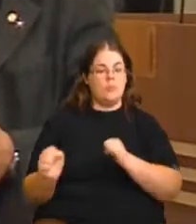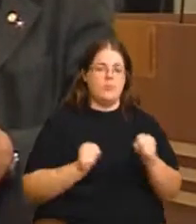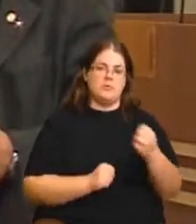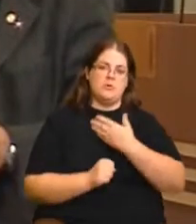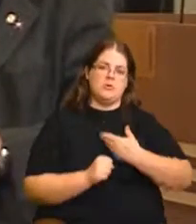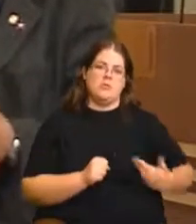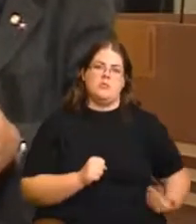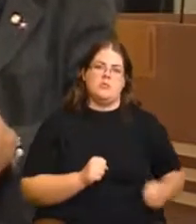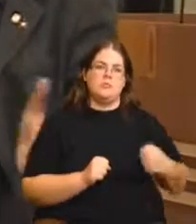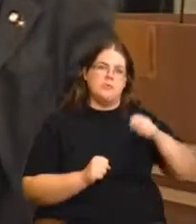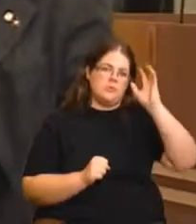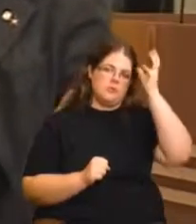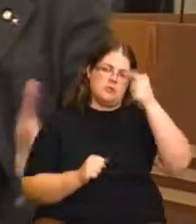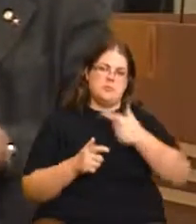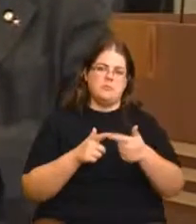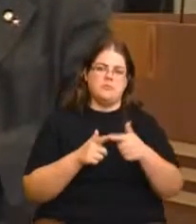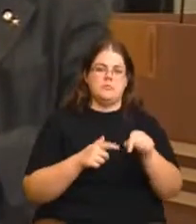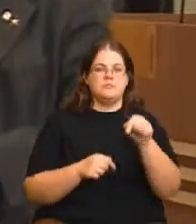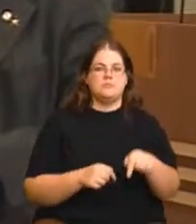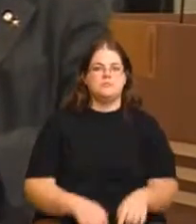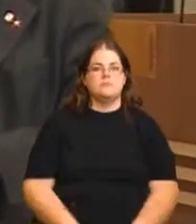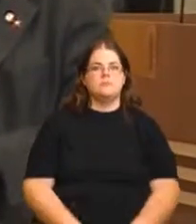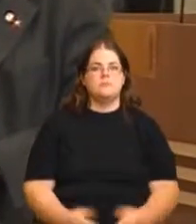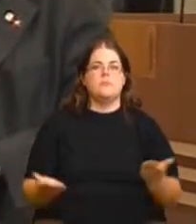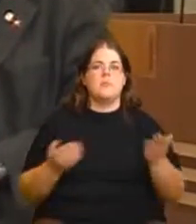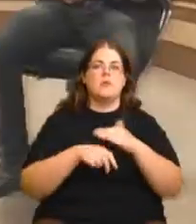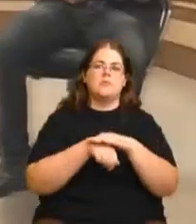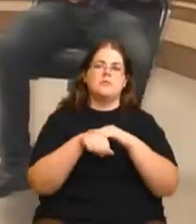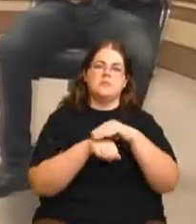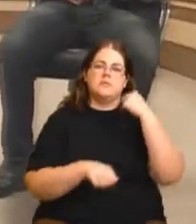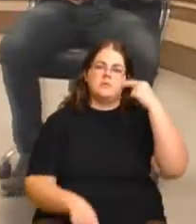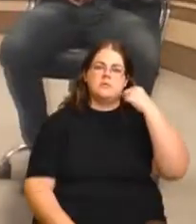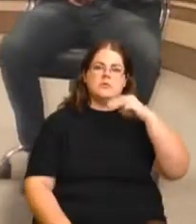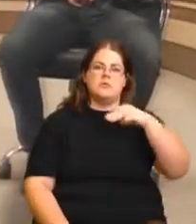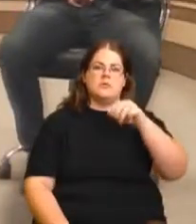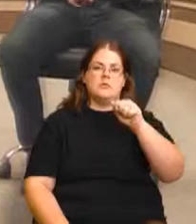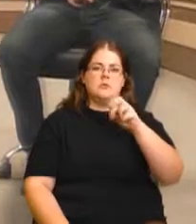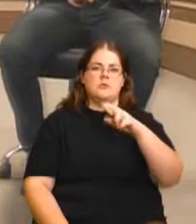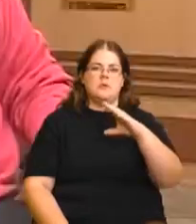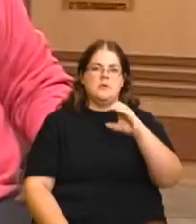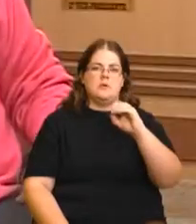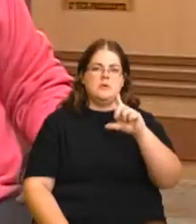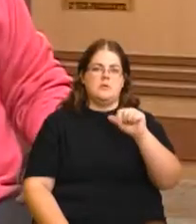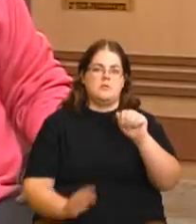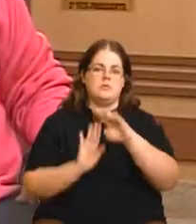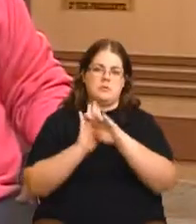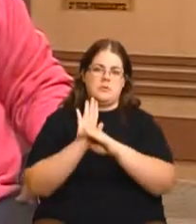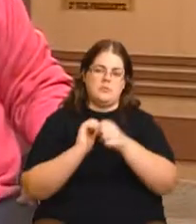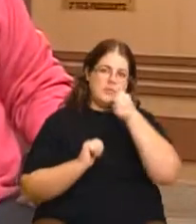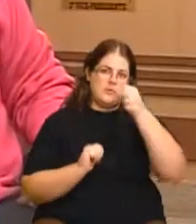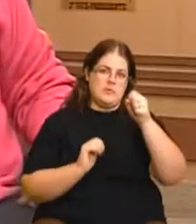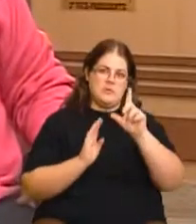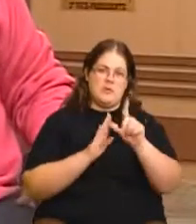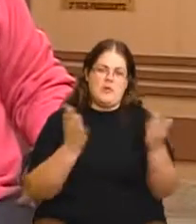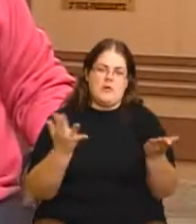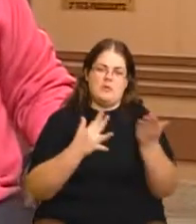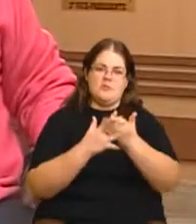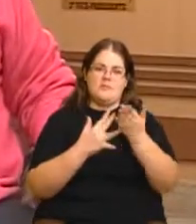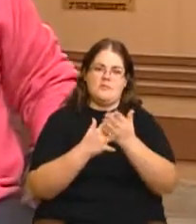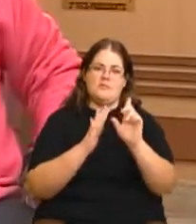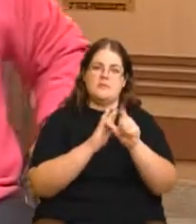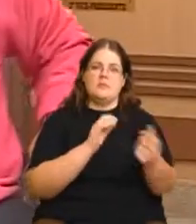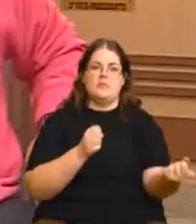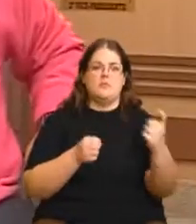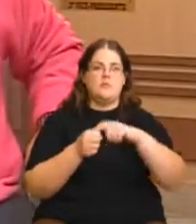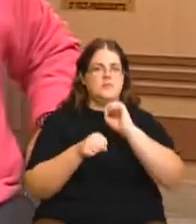público decidir que Carnaval quer fazer. Estamos conversando com o vereador Marcos Ferreira, Marcola aqui no programa Entrevista na TV Câmara, e nós vamos